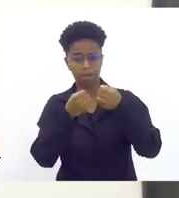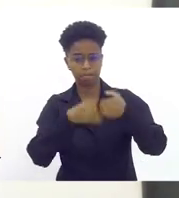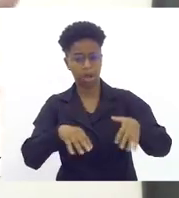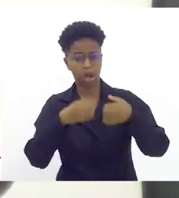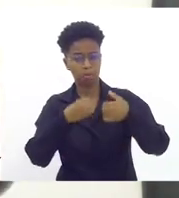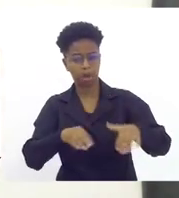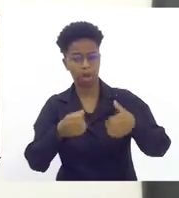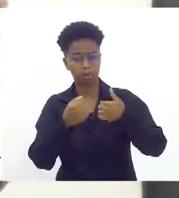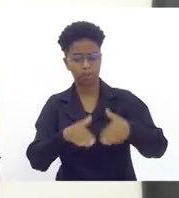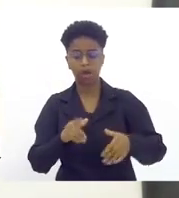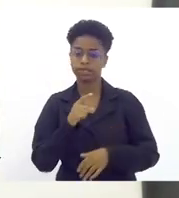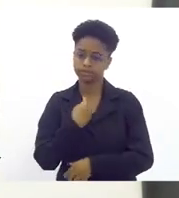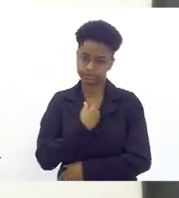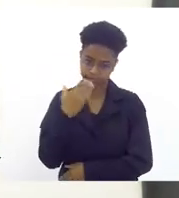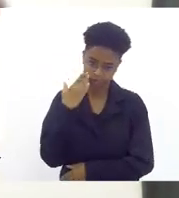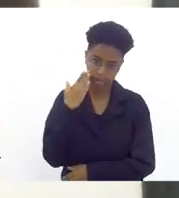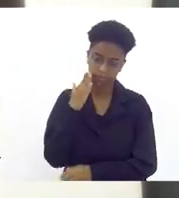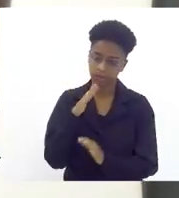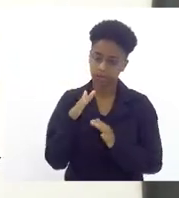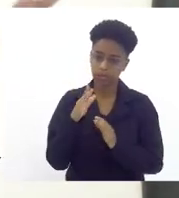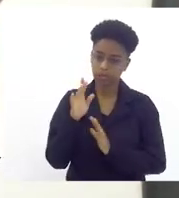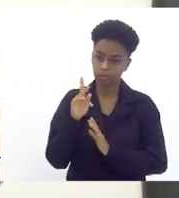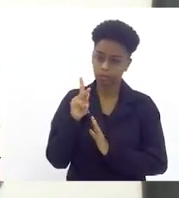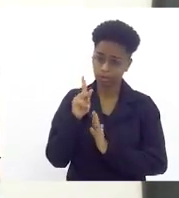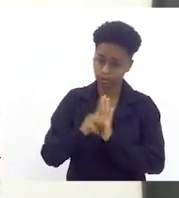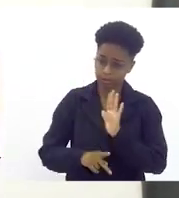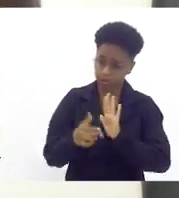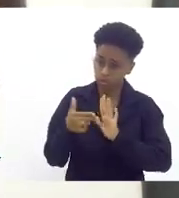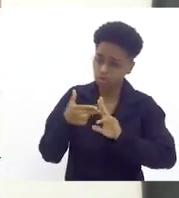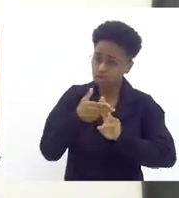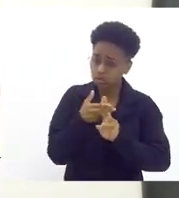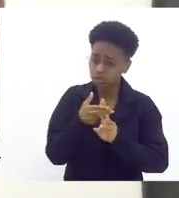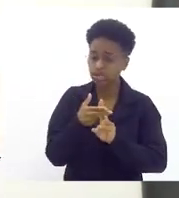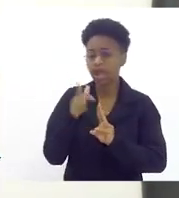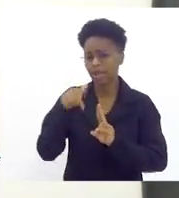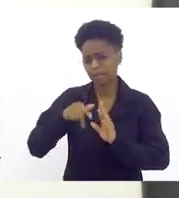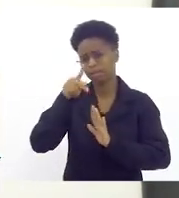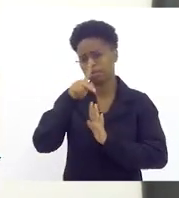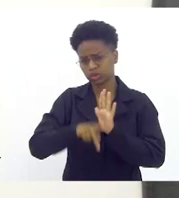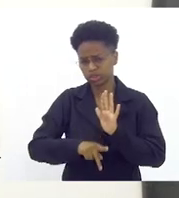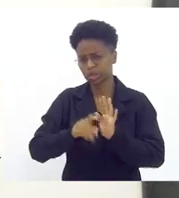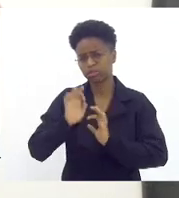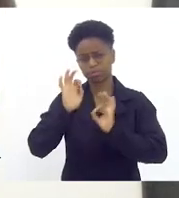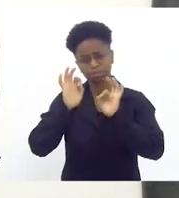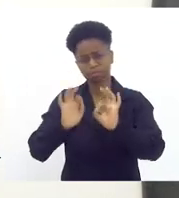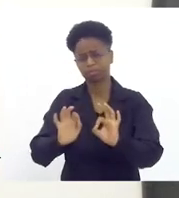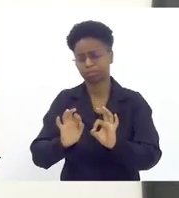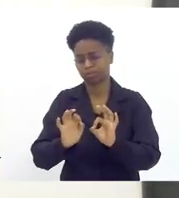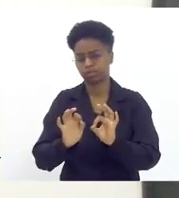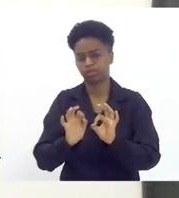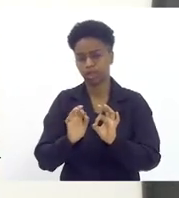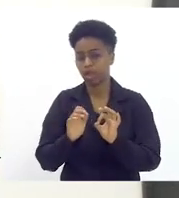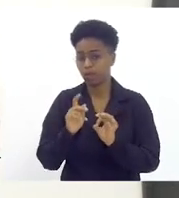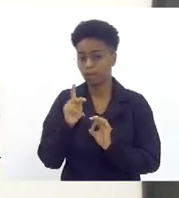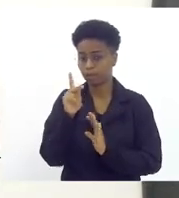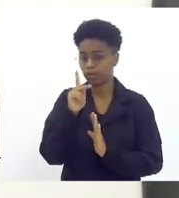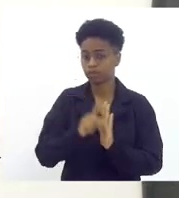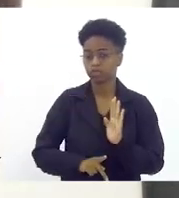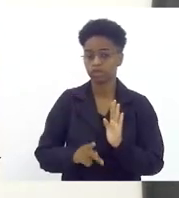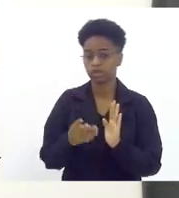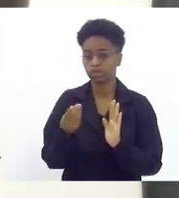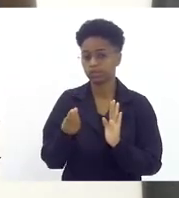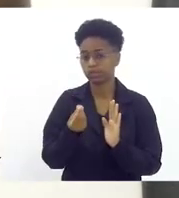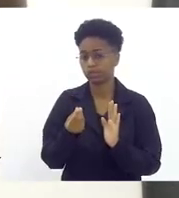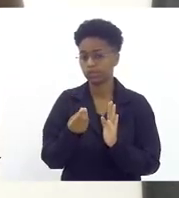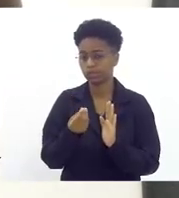A gente sabe que o projeto do SUS, na sua essência, é um projeto civilizatório. É um projeto, né, que,